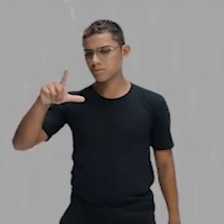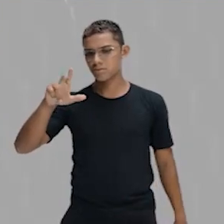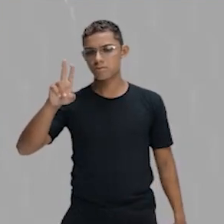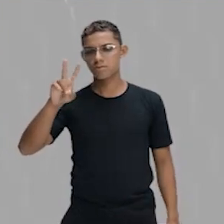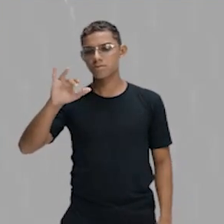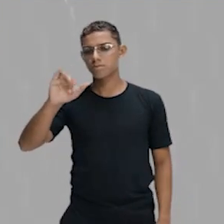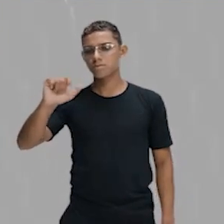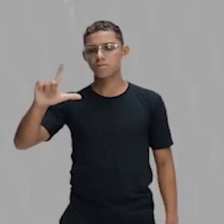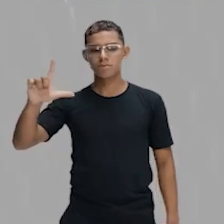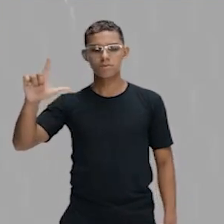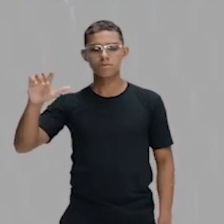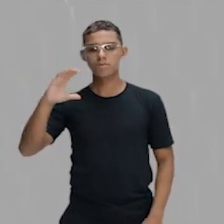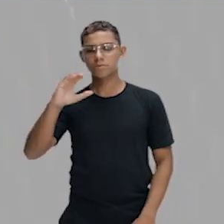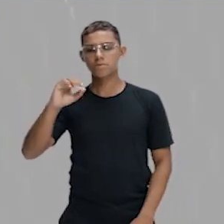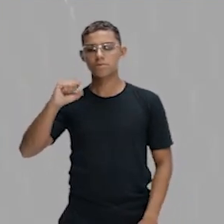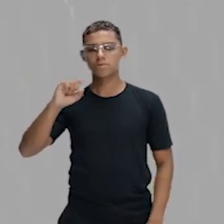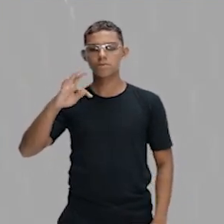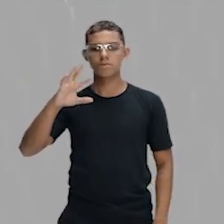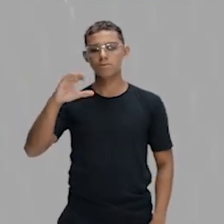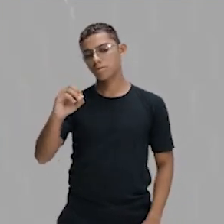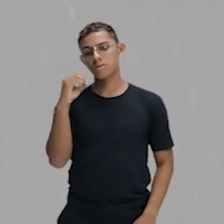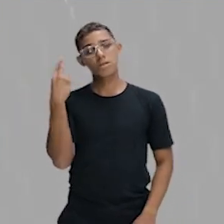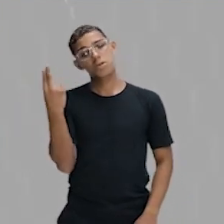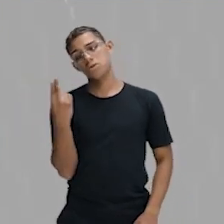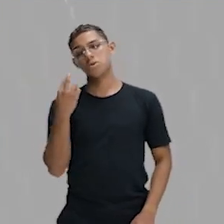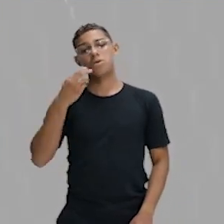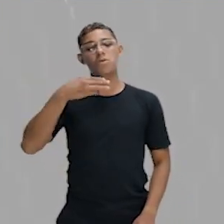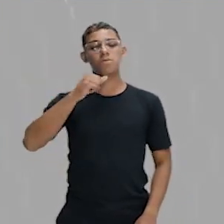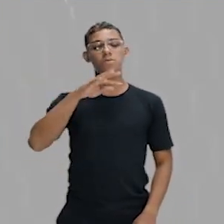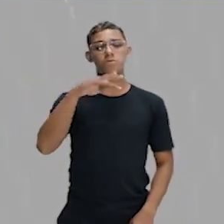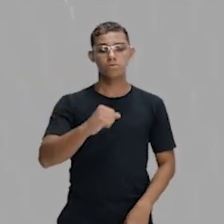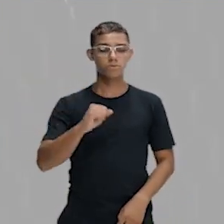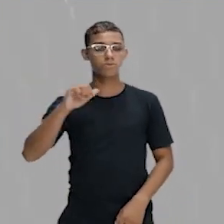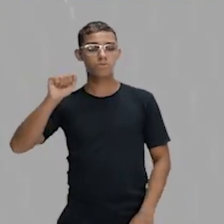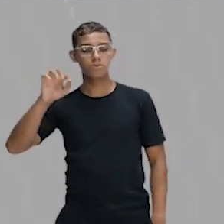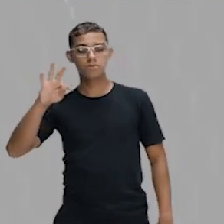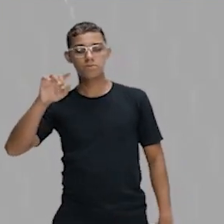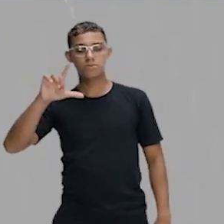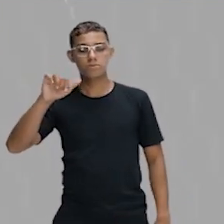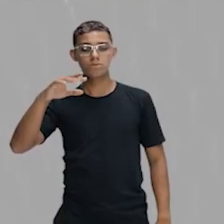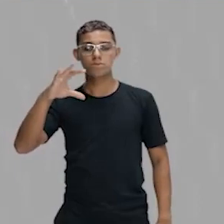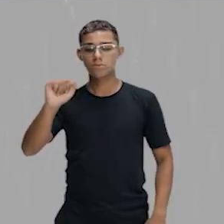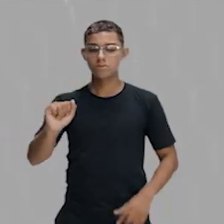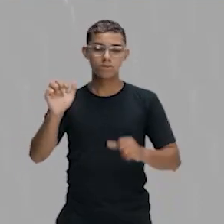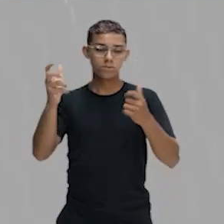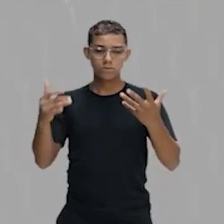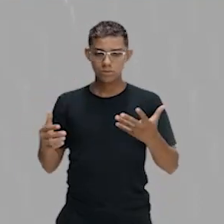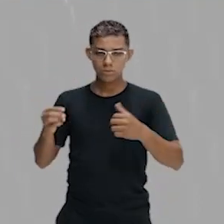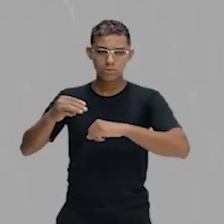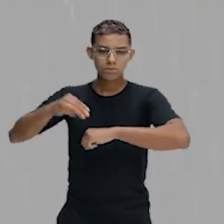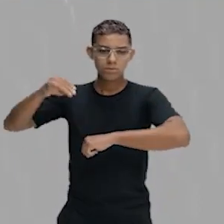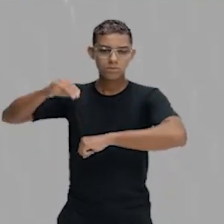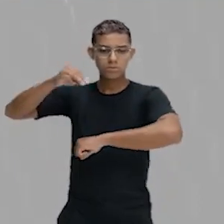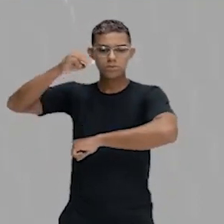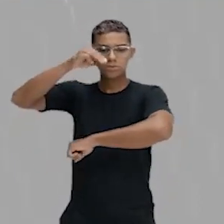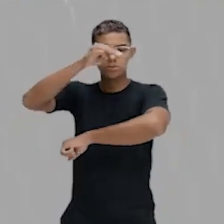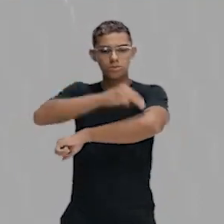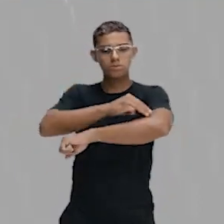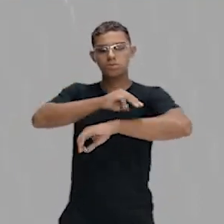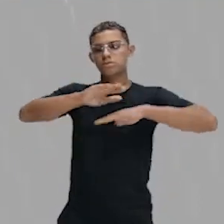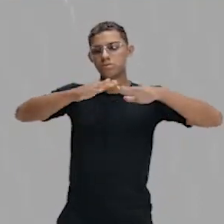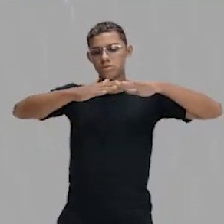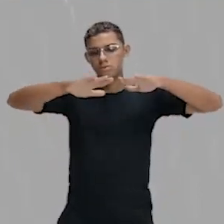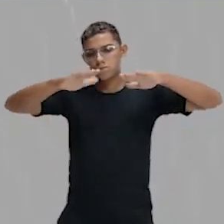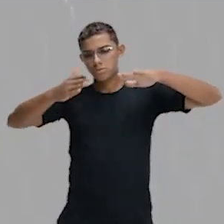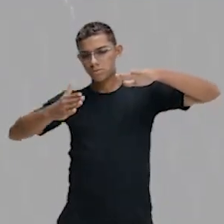costeira, ou Mata Atlântica. Então, nós vamos encontrar montanhas e planícies. Nós vamos encontrar esse domínio em